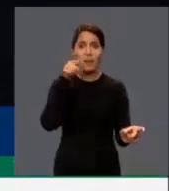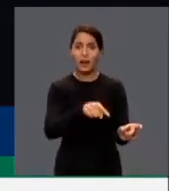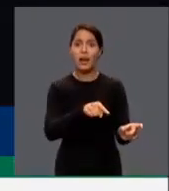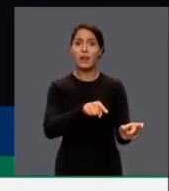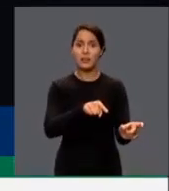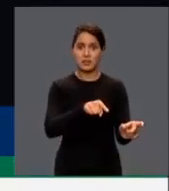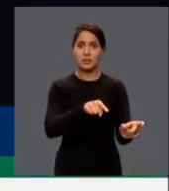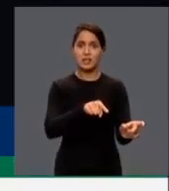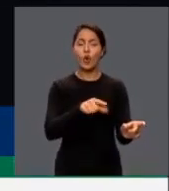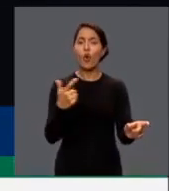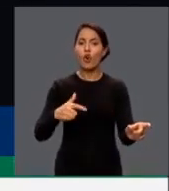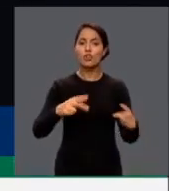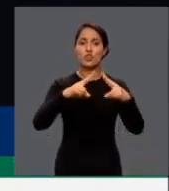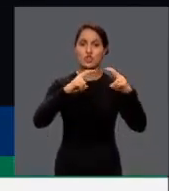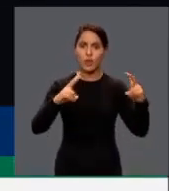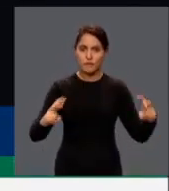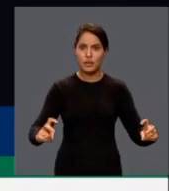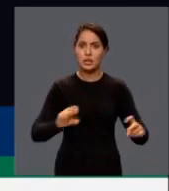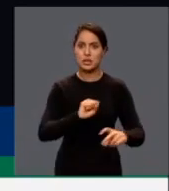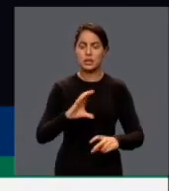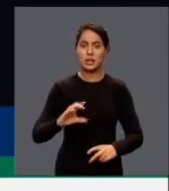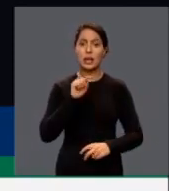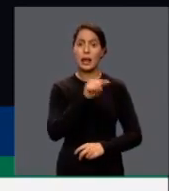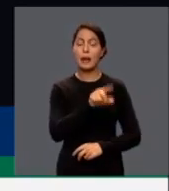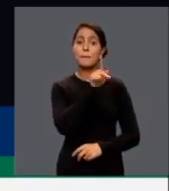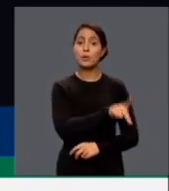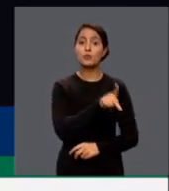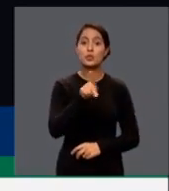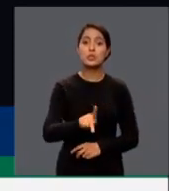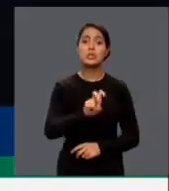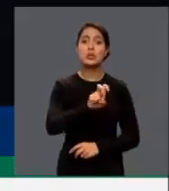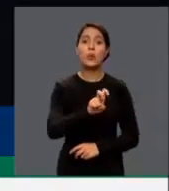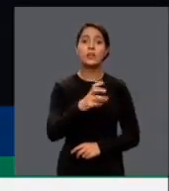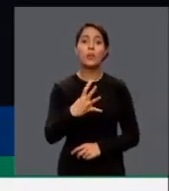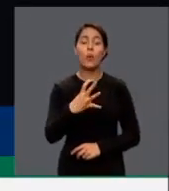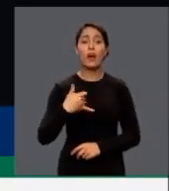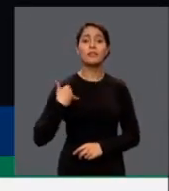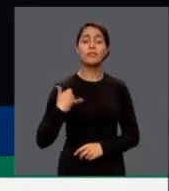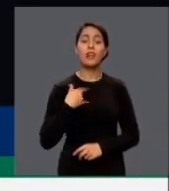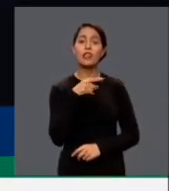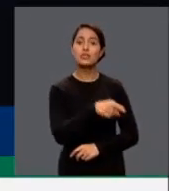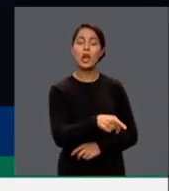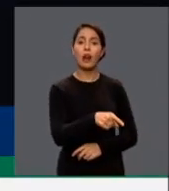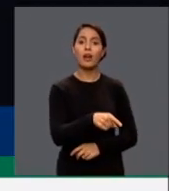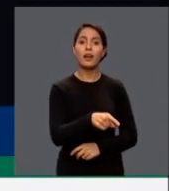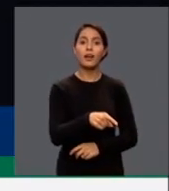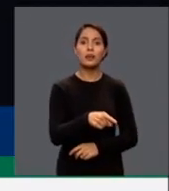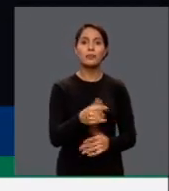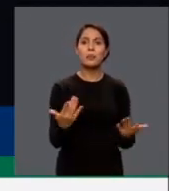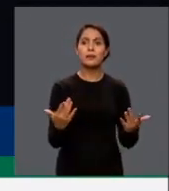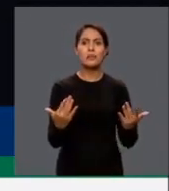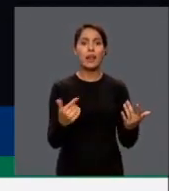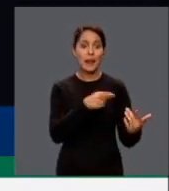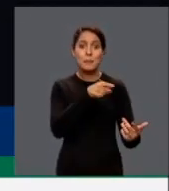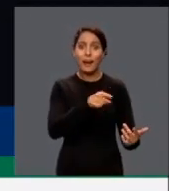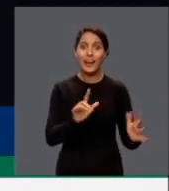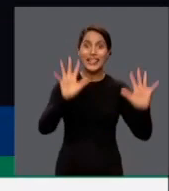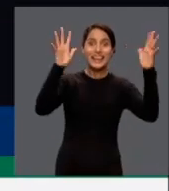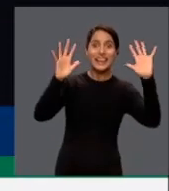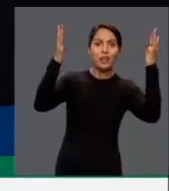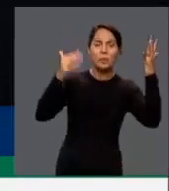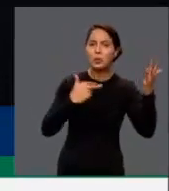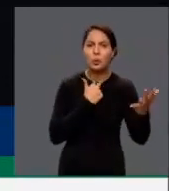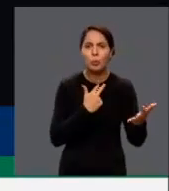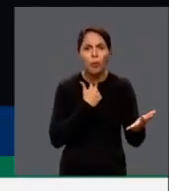Ana Lúcia Martins, de 54 anos, que, ao invés de estar comemorando a sua vitória na Câmara Municipal de